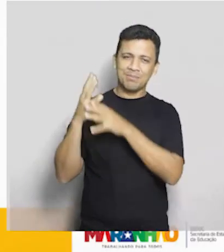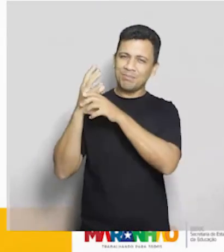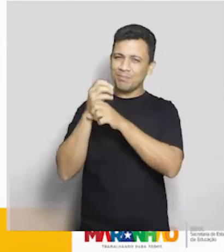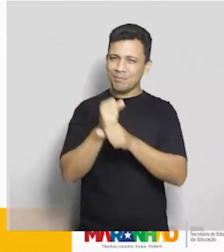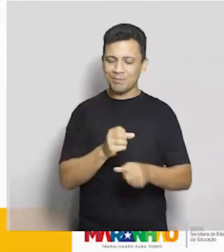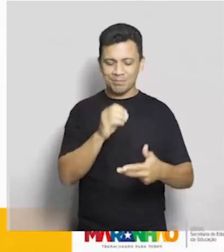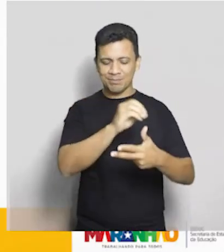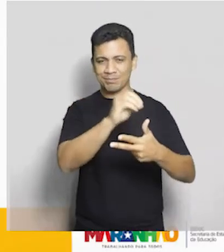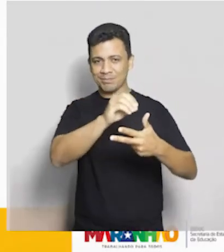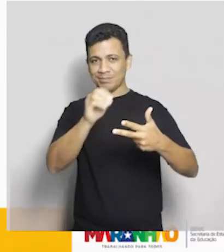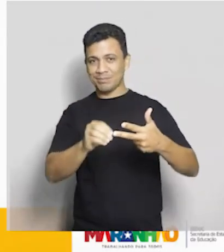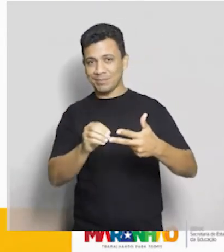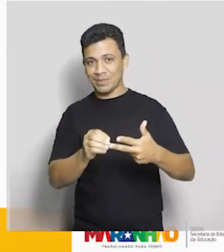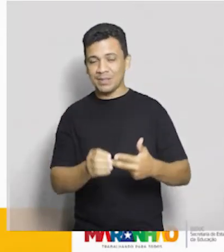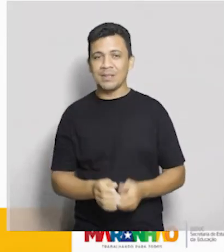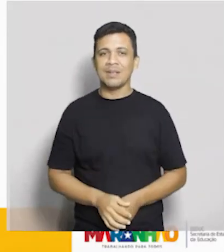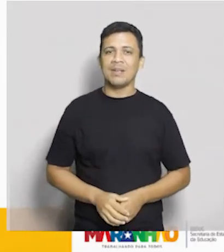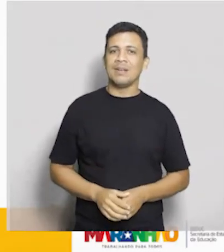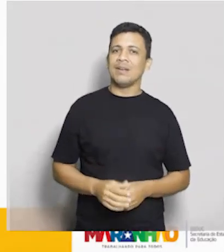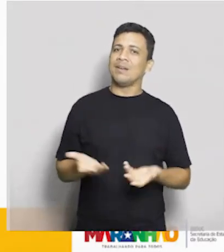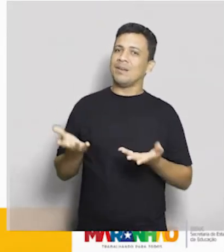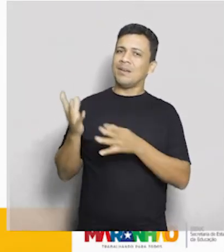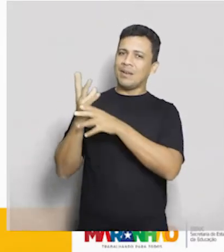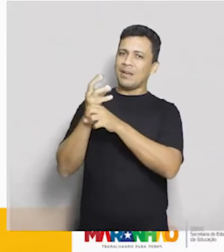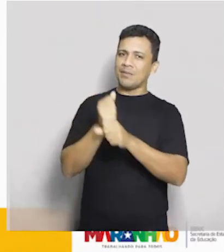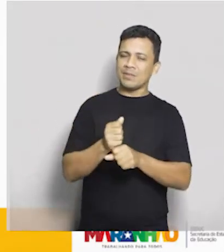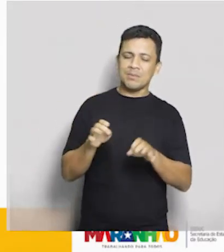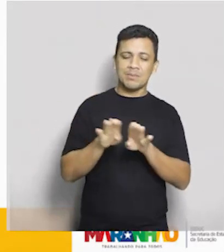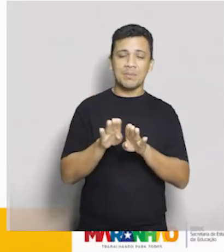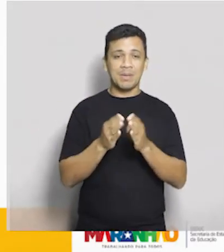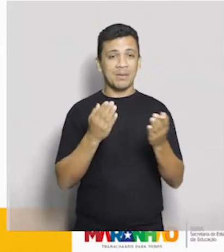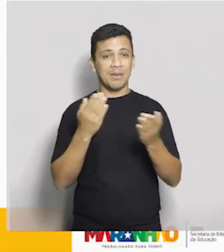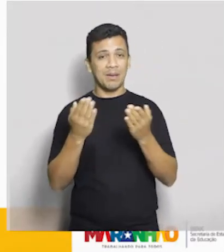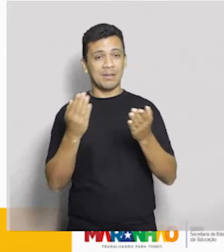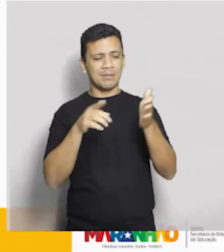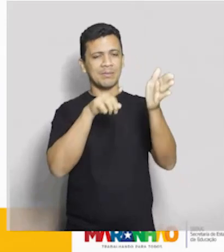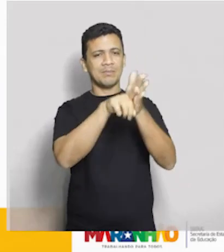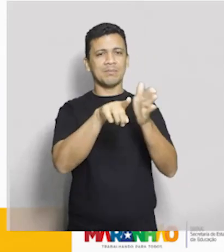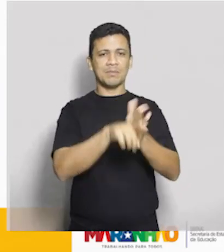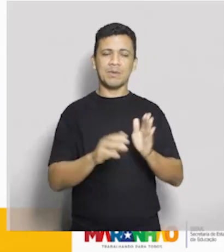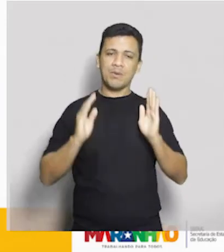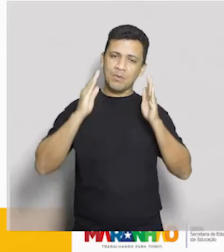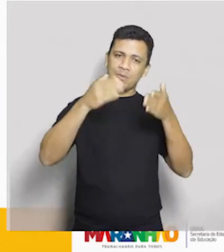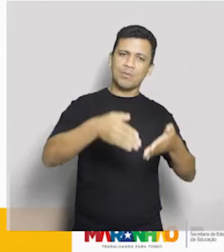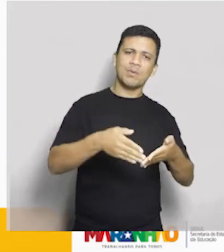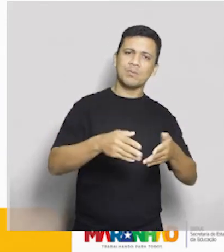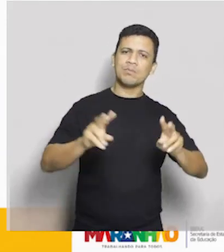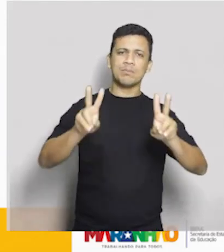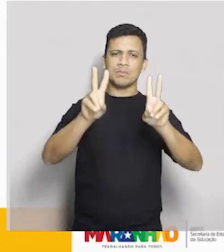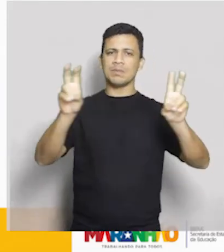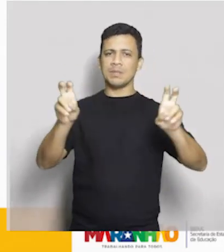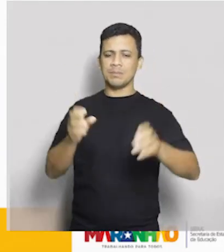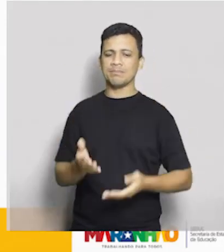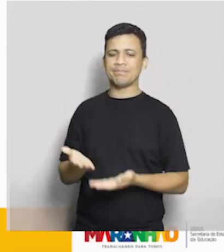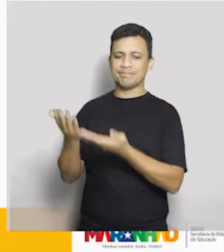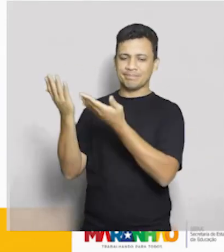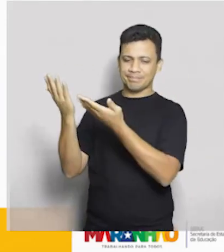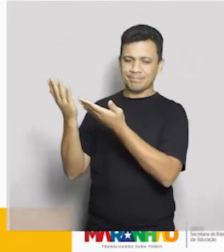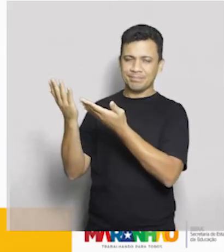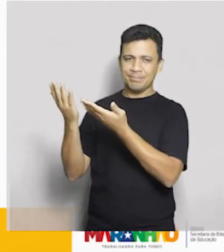vamos trabalhar as nossas revisões e as nossas análises de questão com o foco em um novo tema. Hoje nós vamos falar de